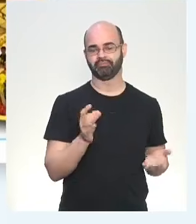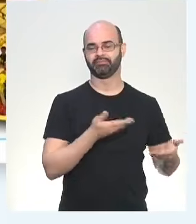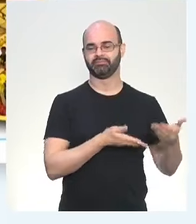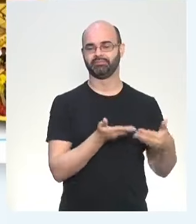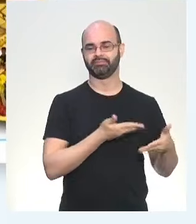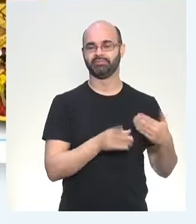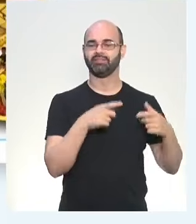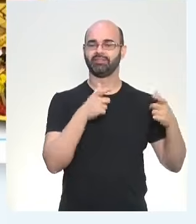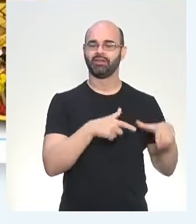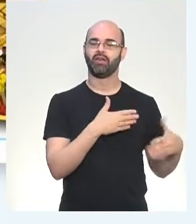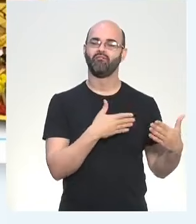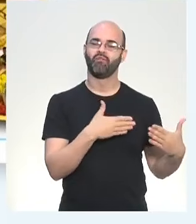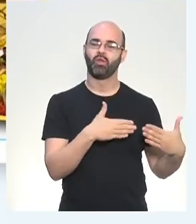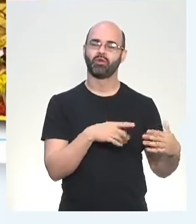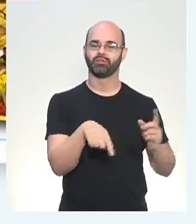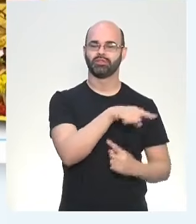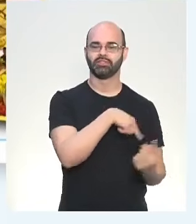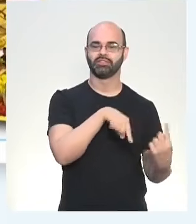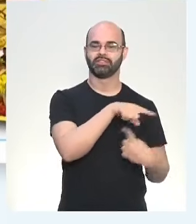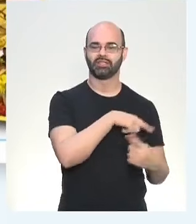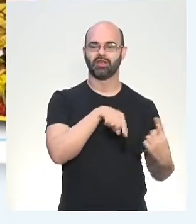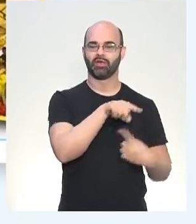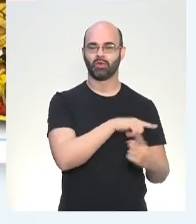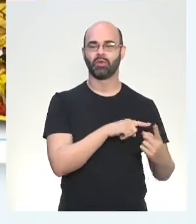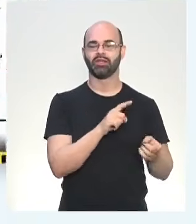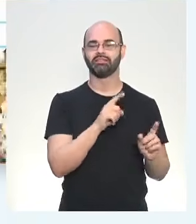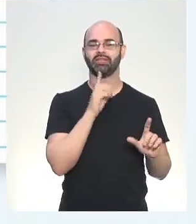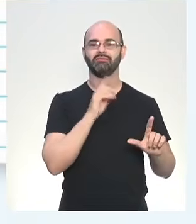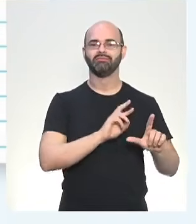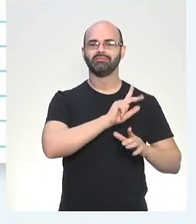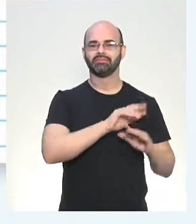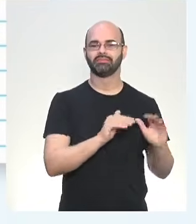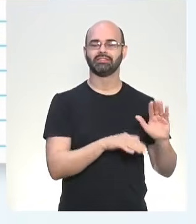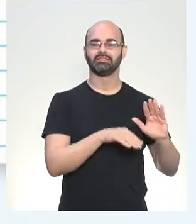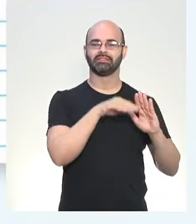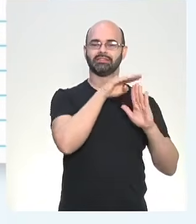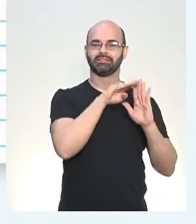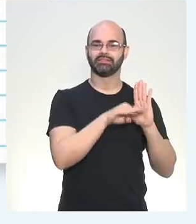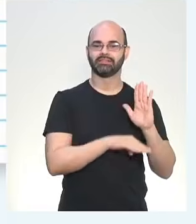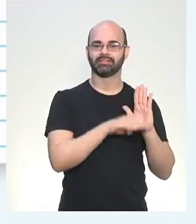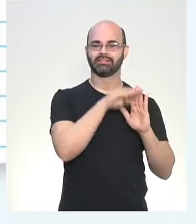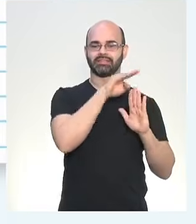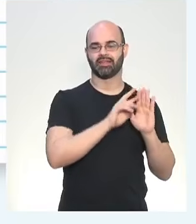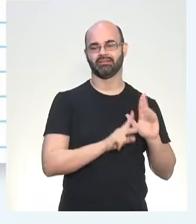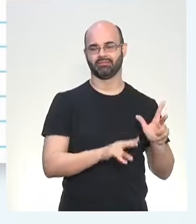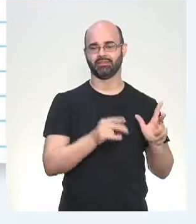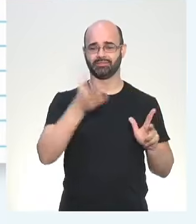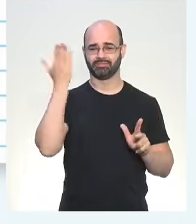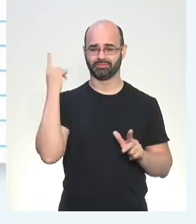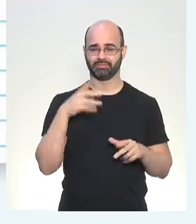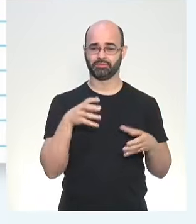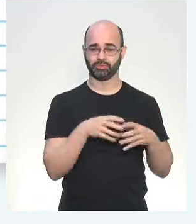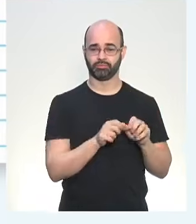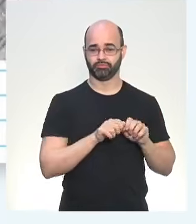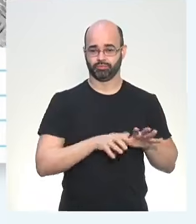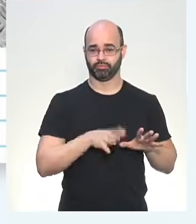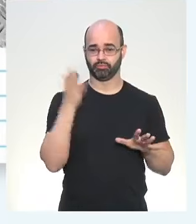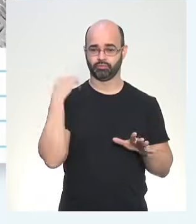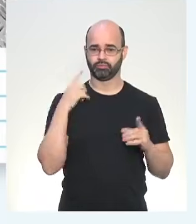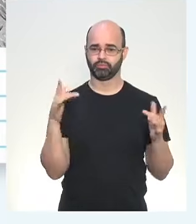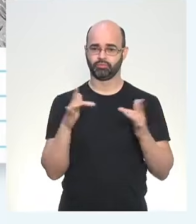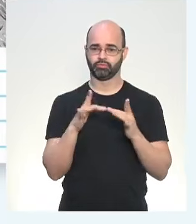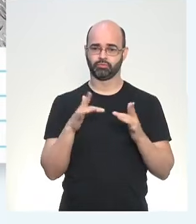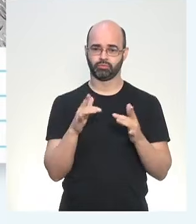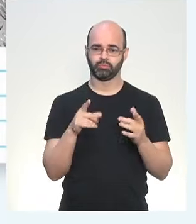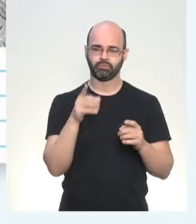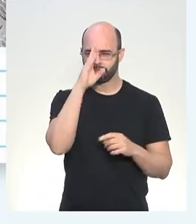envolve fluxos, circulação e escalas variadas. No passado, a urbanização foi fundamentalmente um fenômeno associado ao aumento